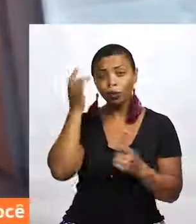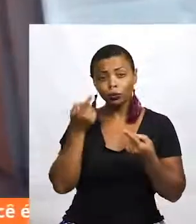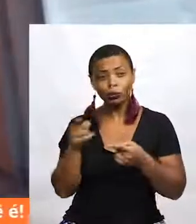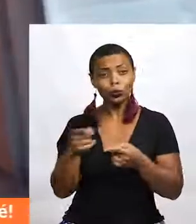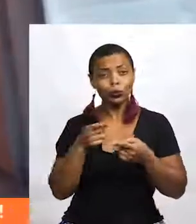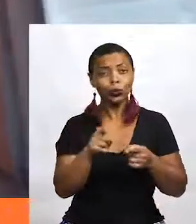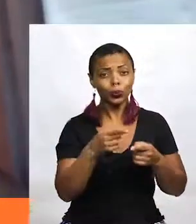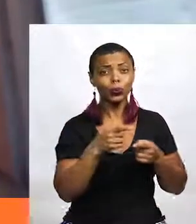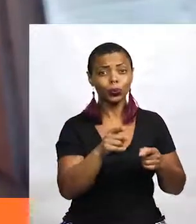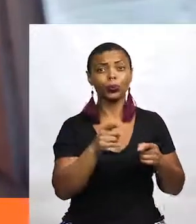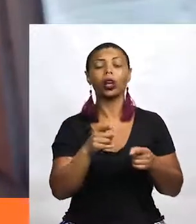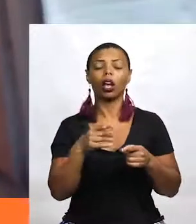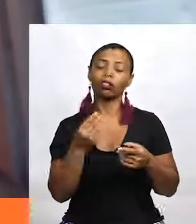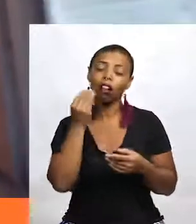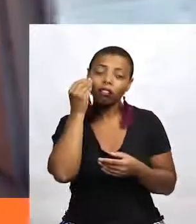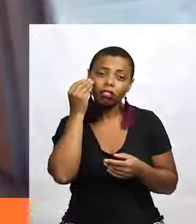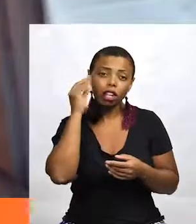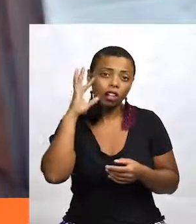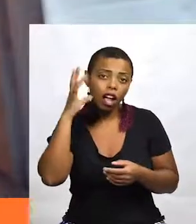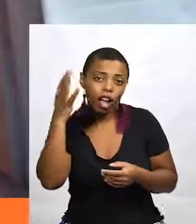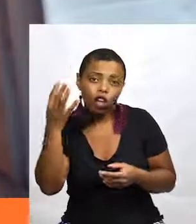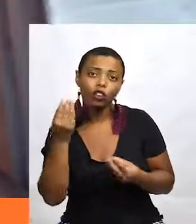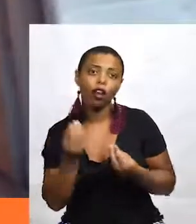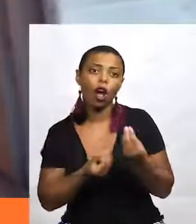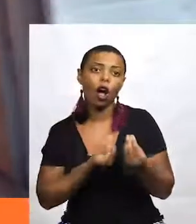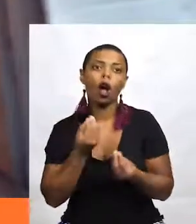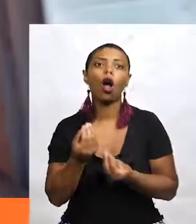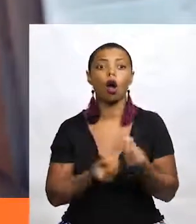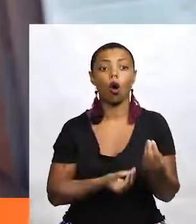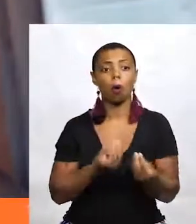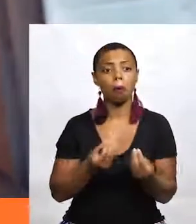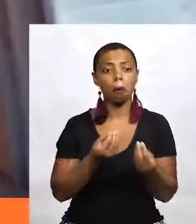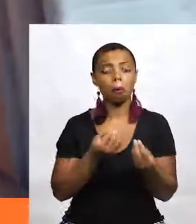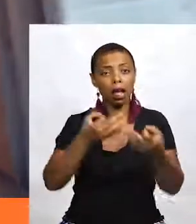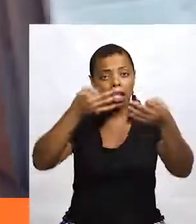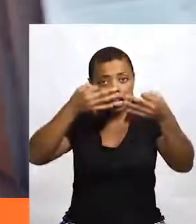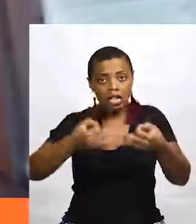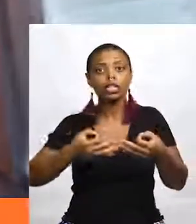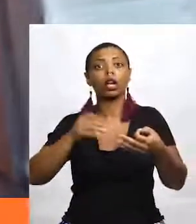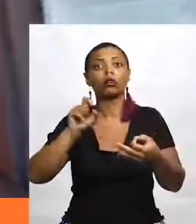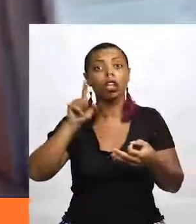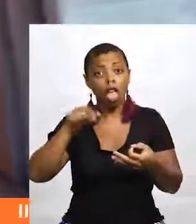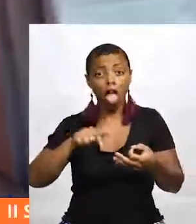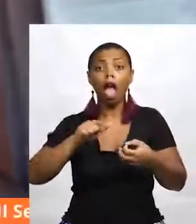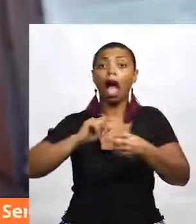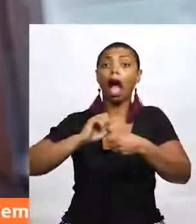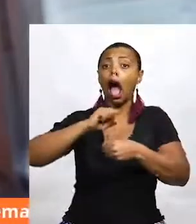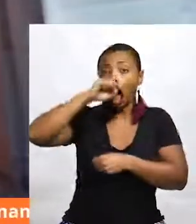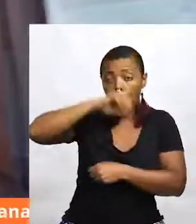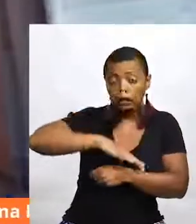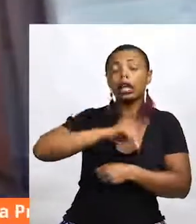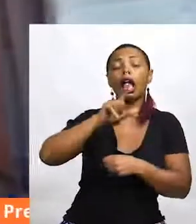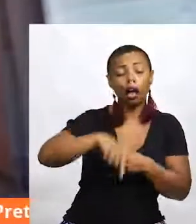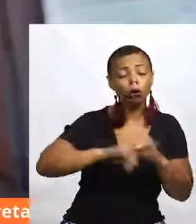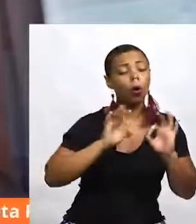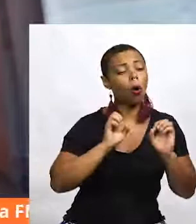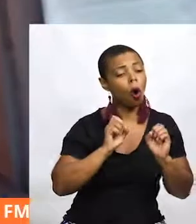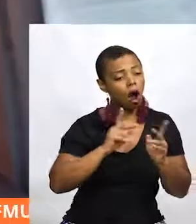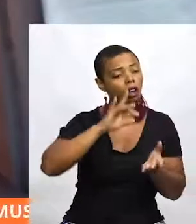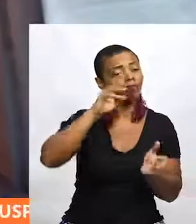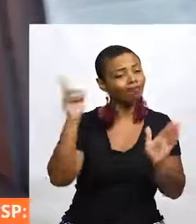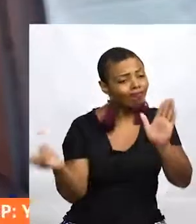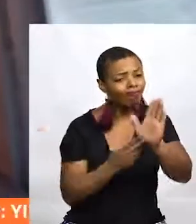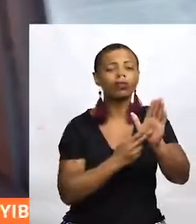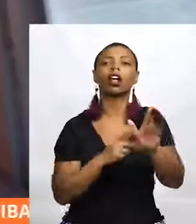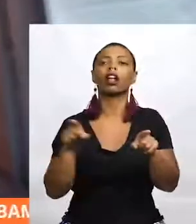de resolver a situação, de nomear as coisas pelo que elas são. Assédio por assédio, racismo por racismo, racismo, discriminação